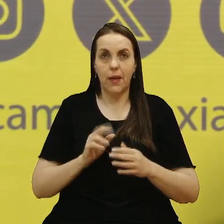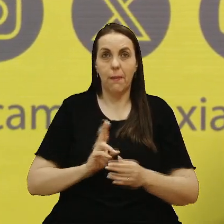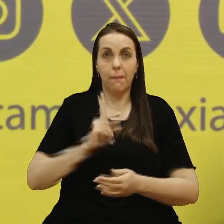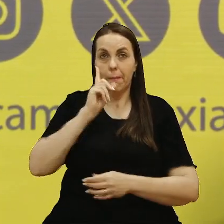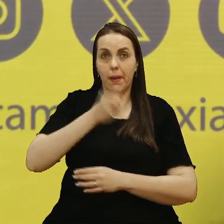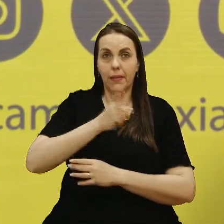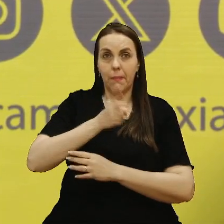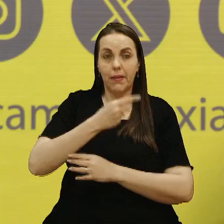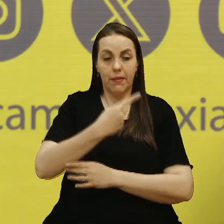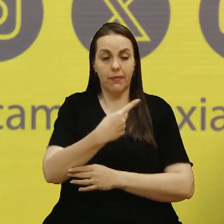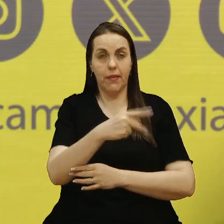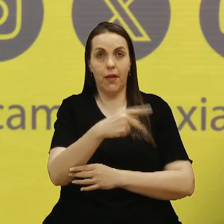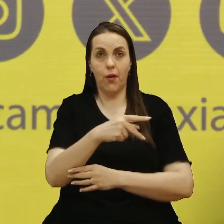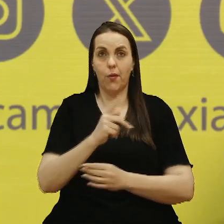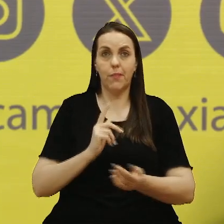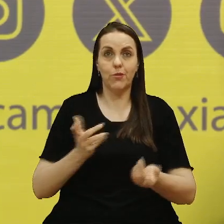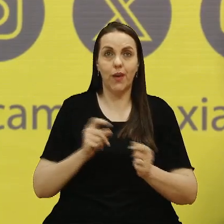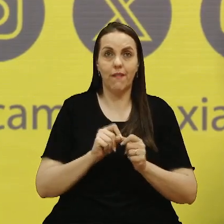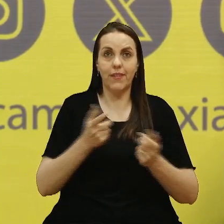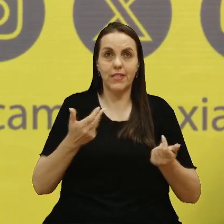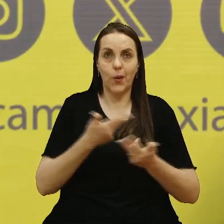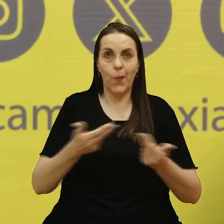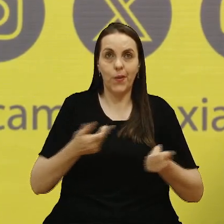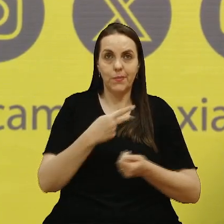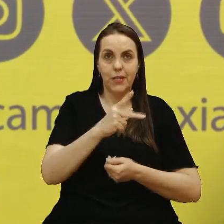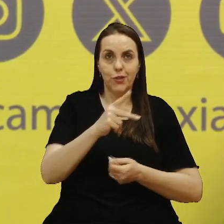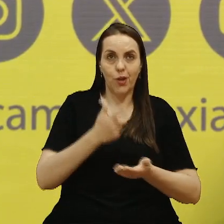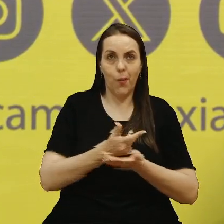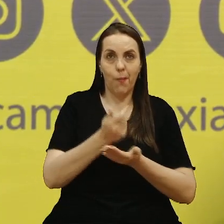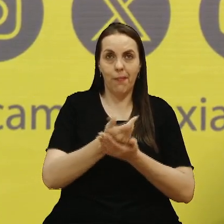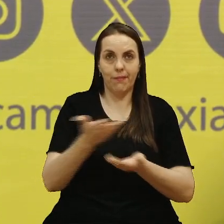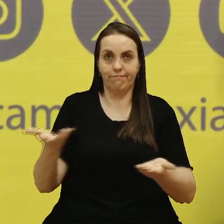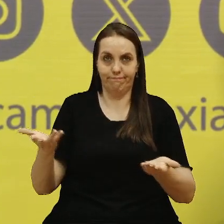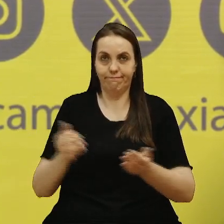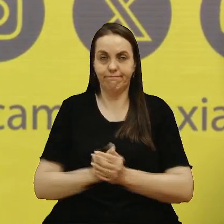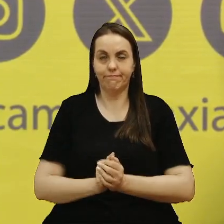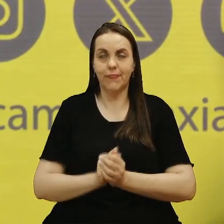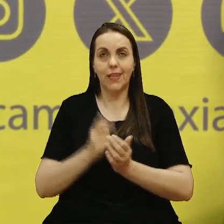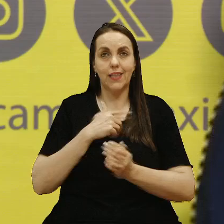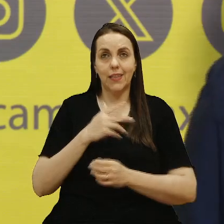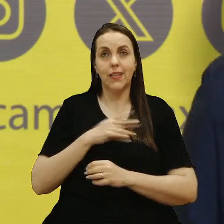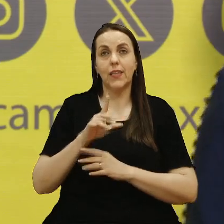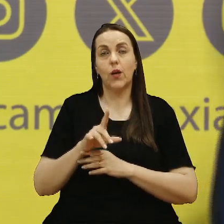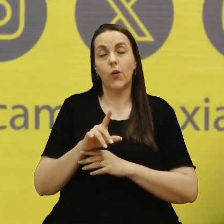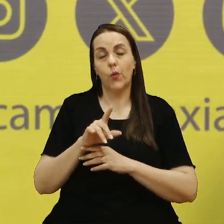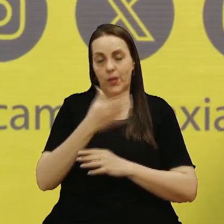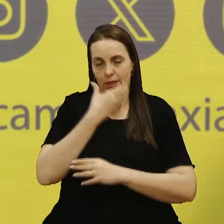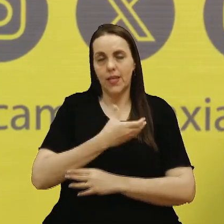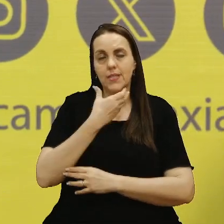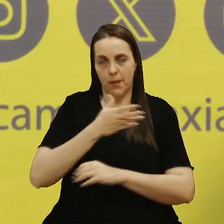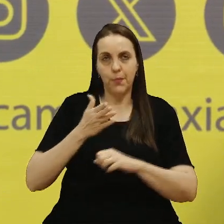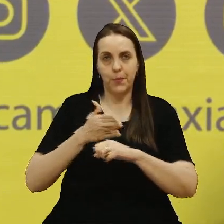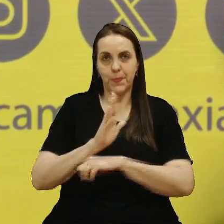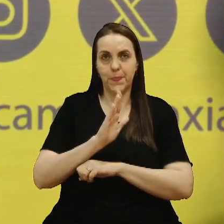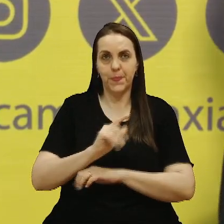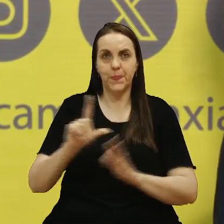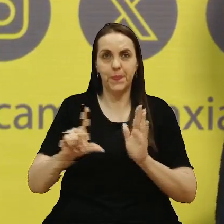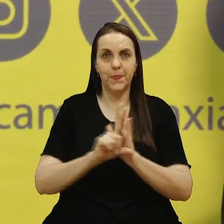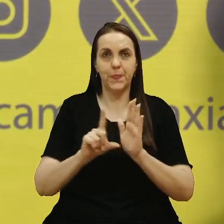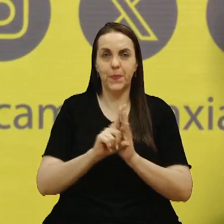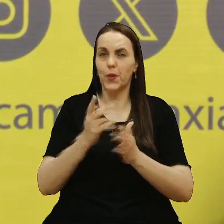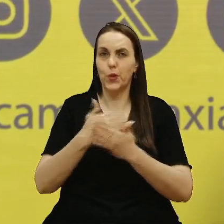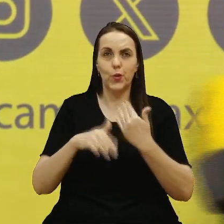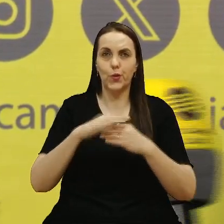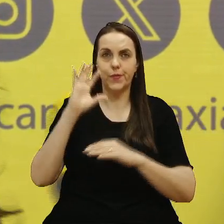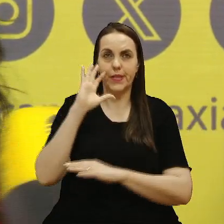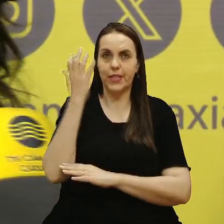no que é teu, mas não quer comprar o que é teu. Então, graças às indicações que eu fiz, em dezembro teremos a aprovação da lei e tudo isso será